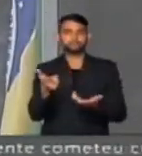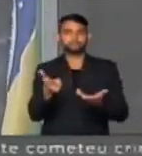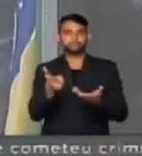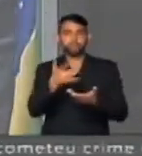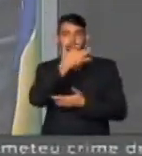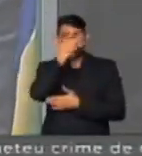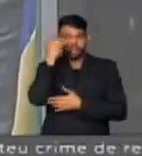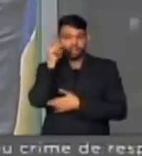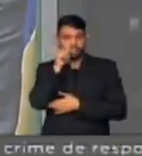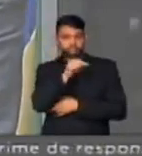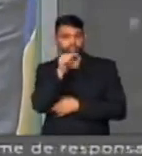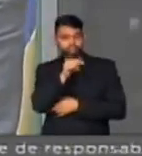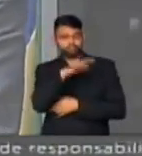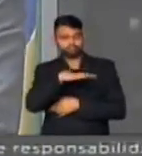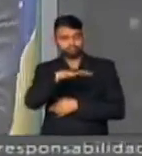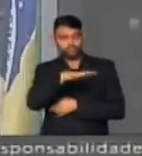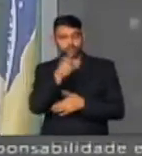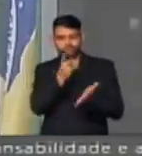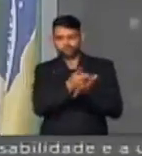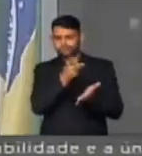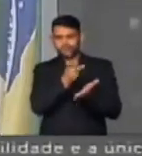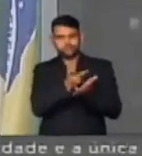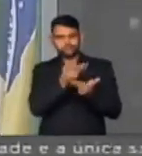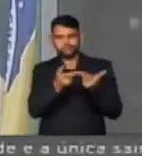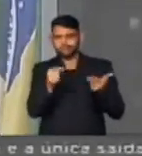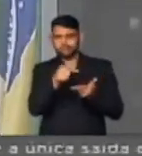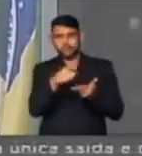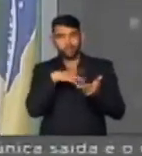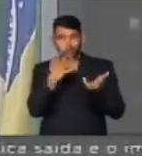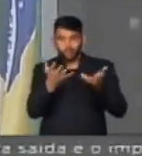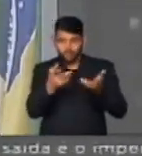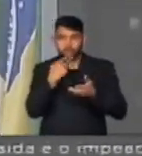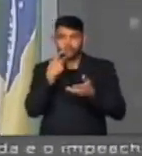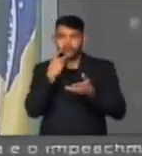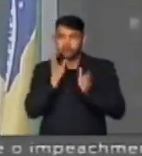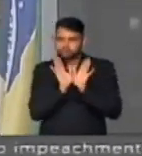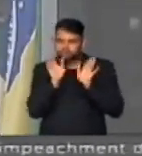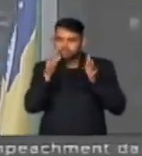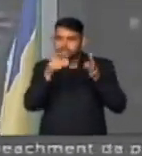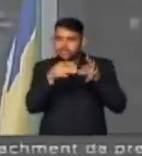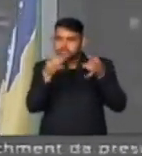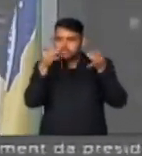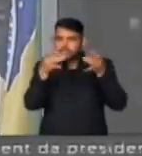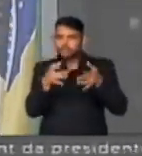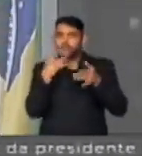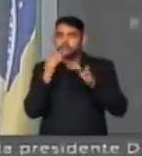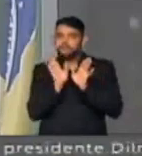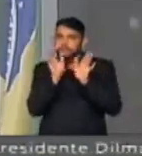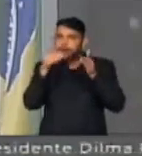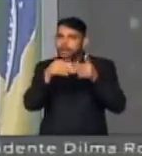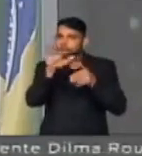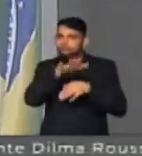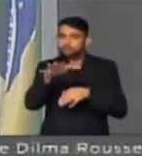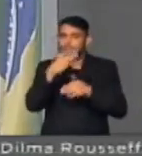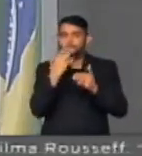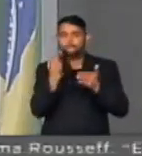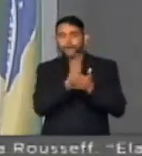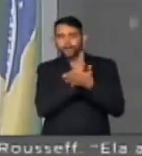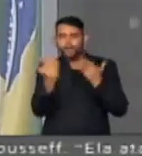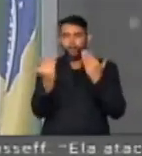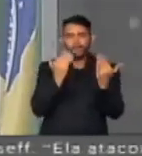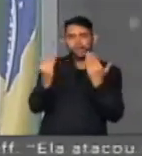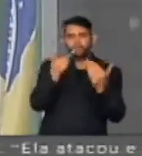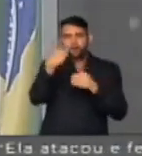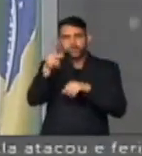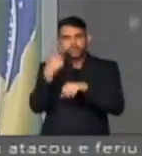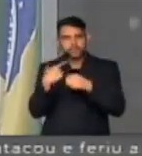Eles são os mesmos, e eu quero falar especificamente agora, embora tenha comparativo com outras